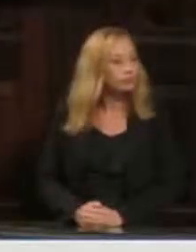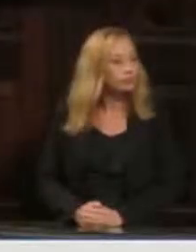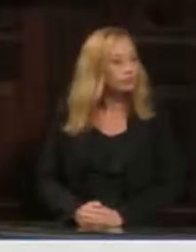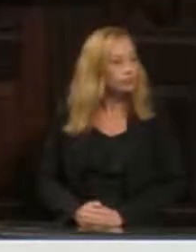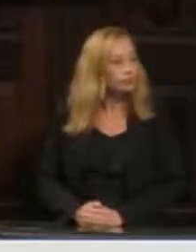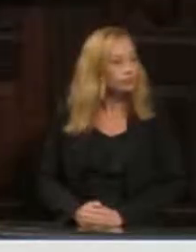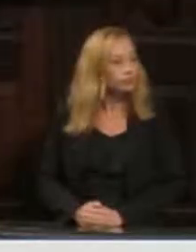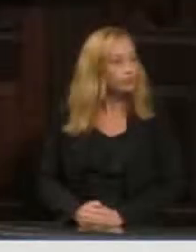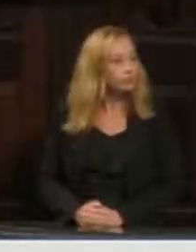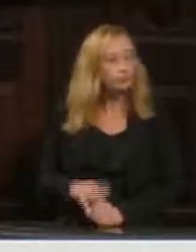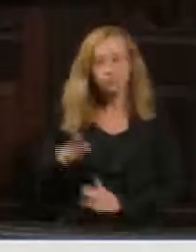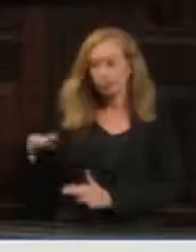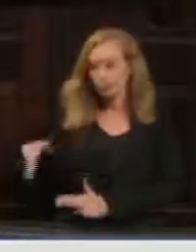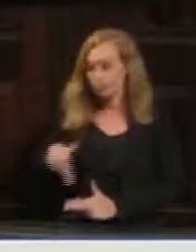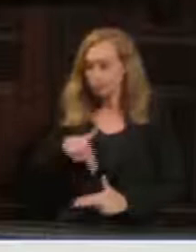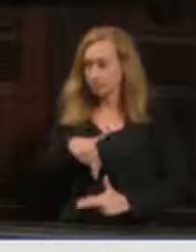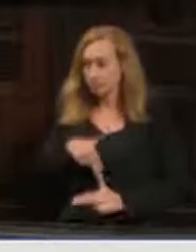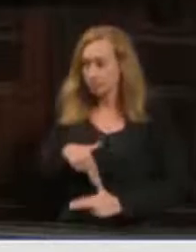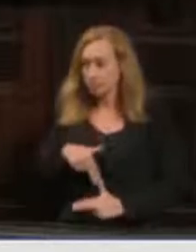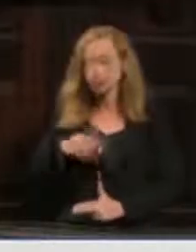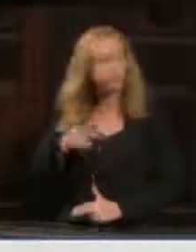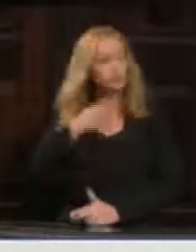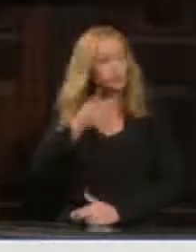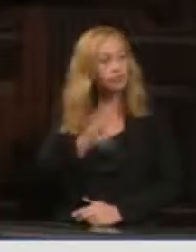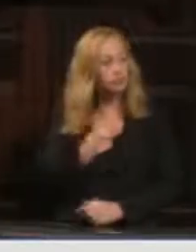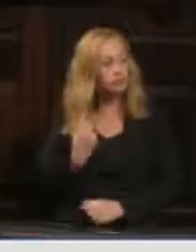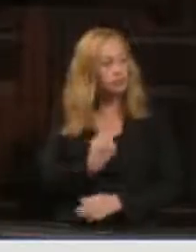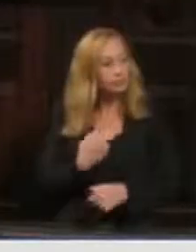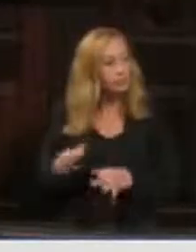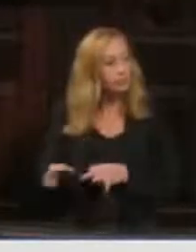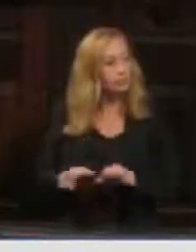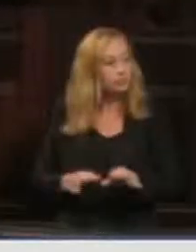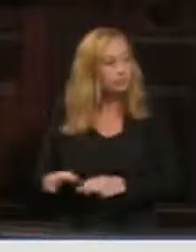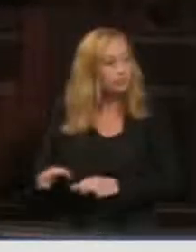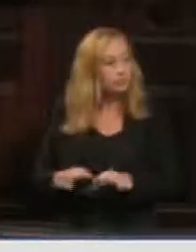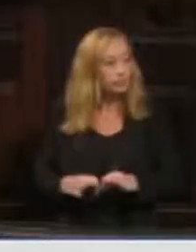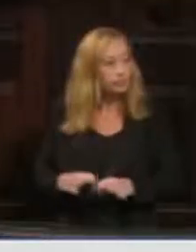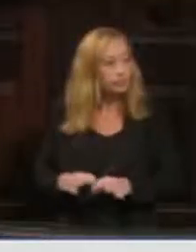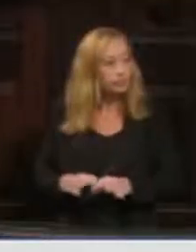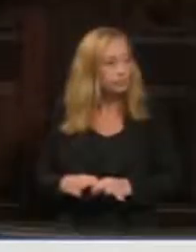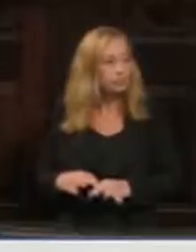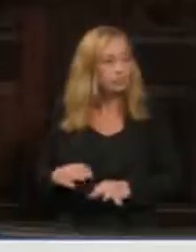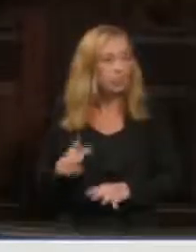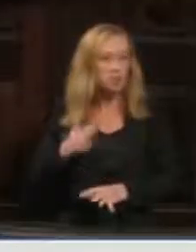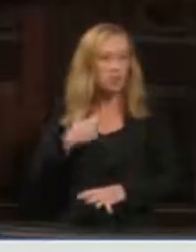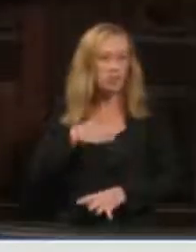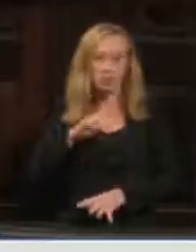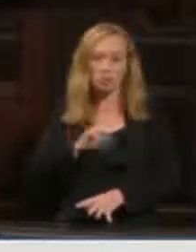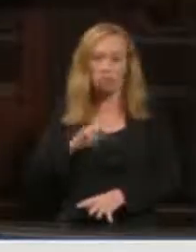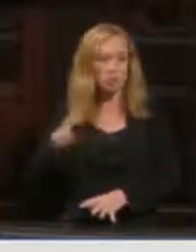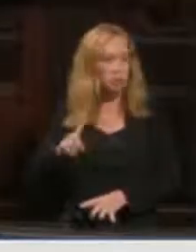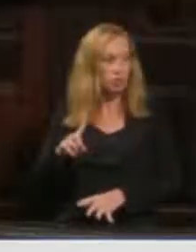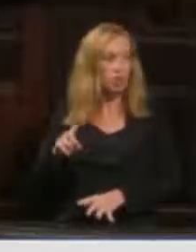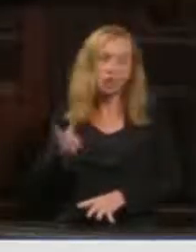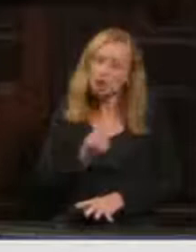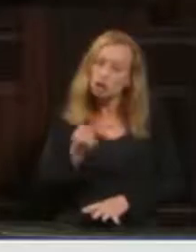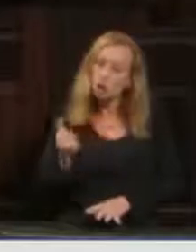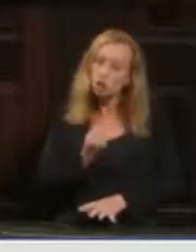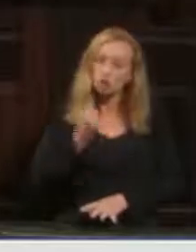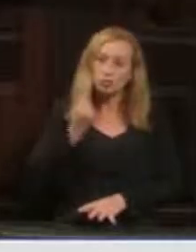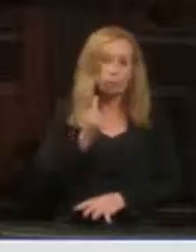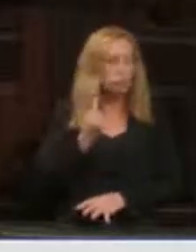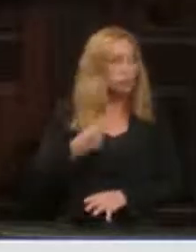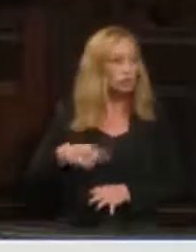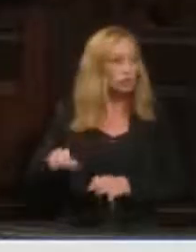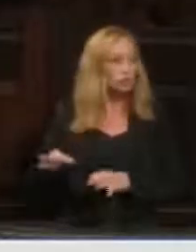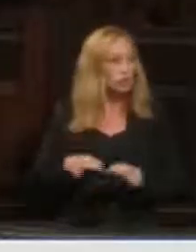senhor presidente, para falar sobre o nosso projeto, um projeto que não é meu, um projeto que é nosso, um